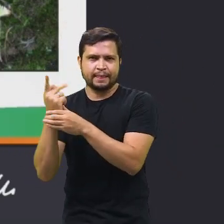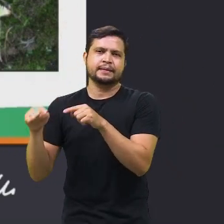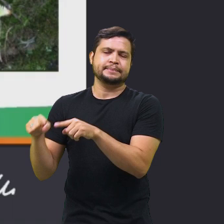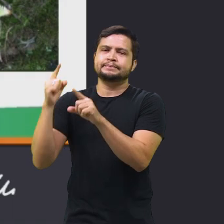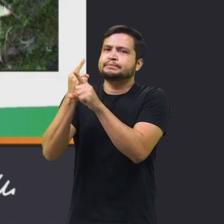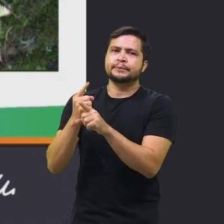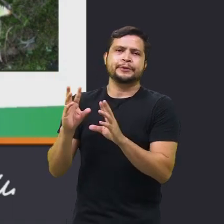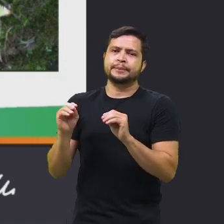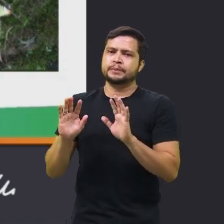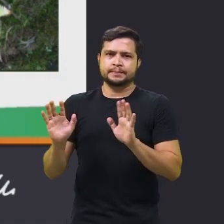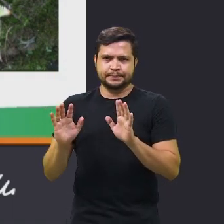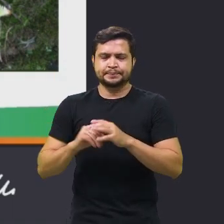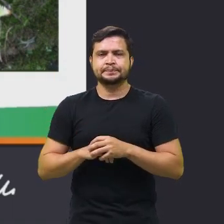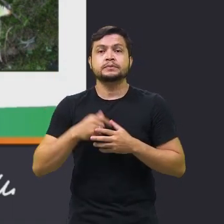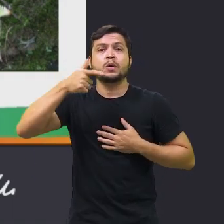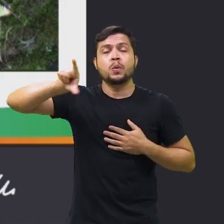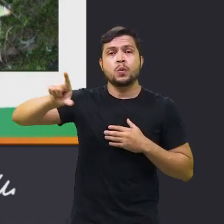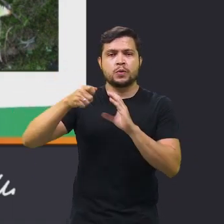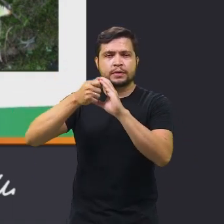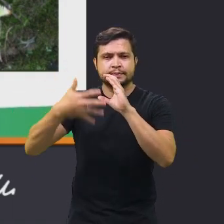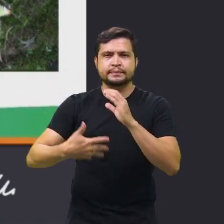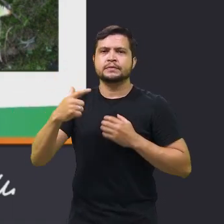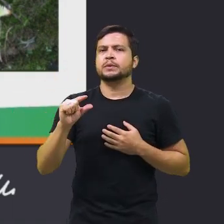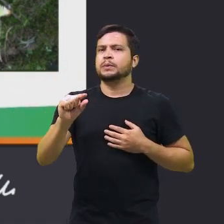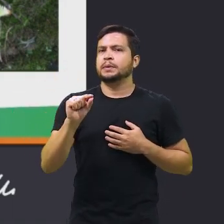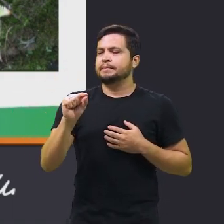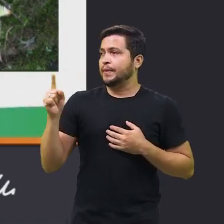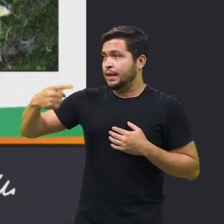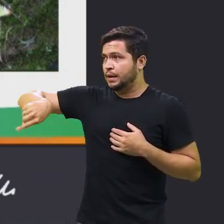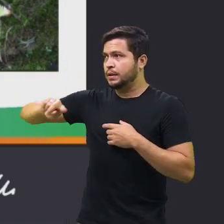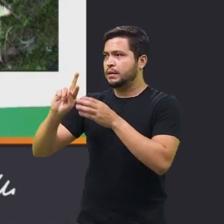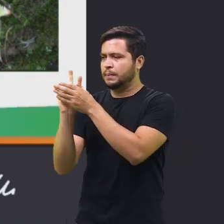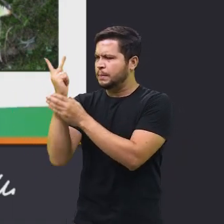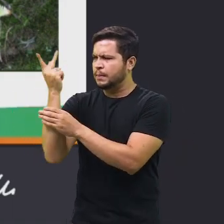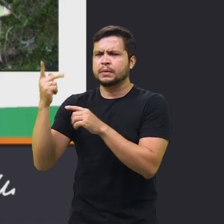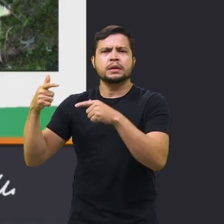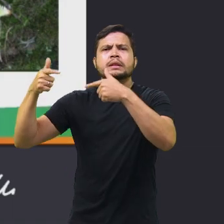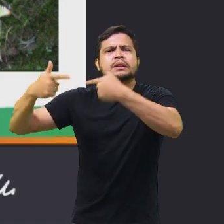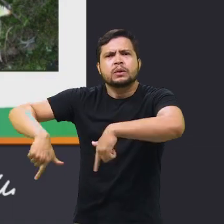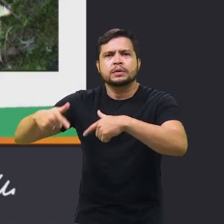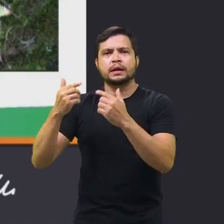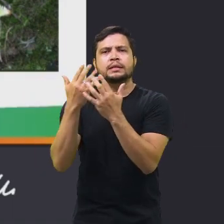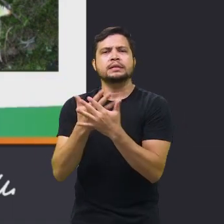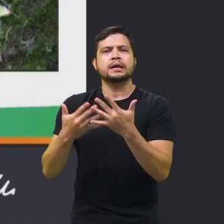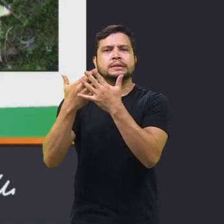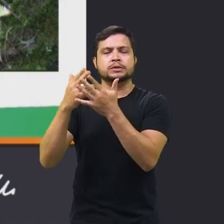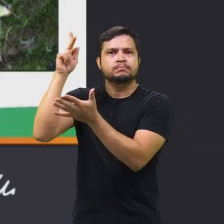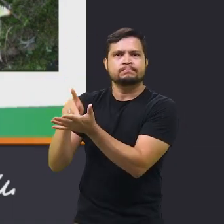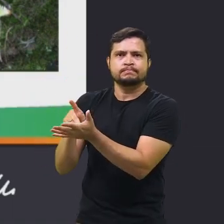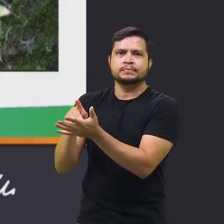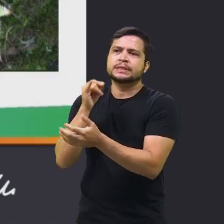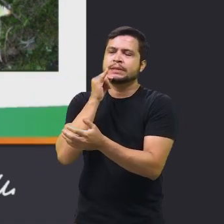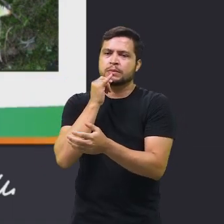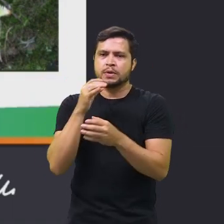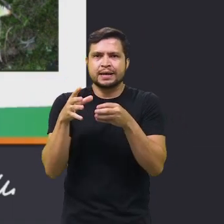E aí a gente não encontra tantos, né? Outra característica importante para as briófitas, elas não têm tecidos verdadeiros. Então as